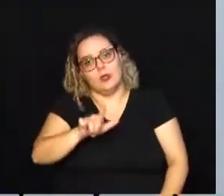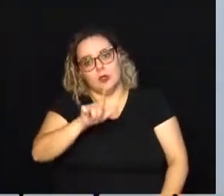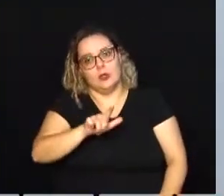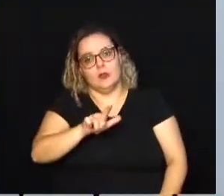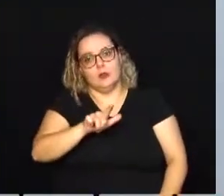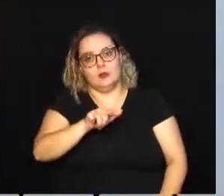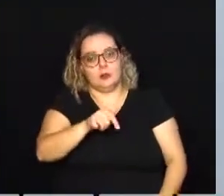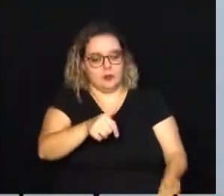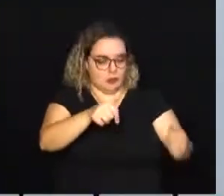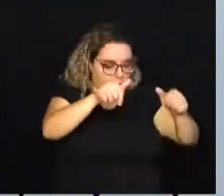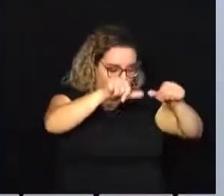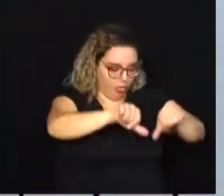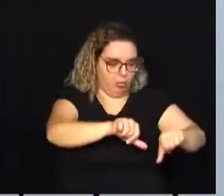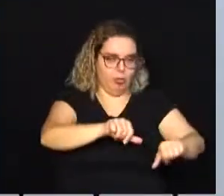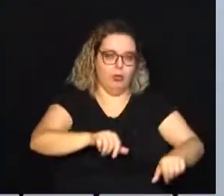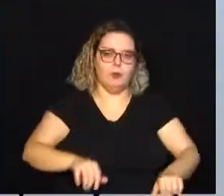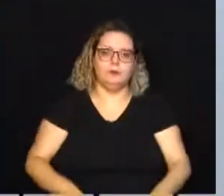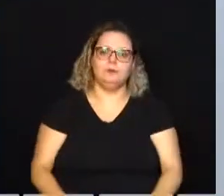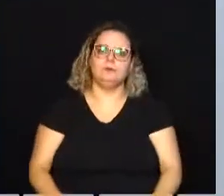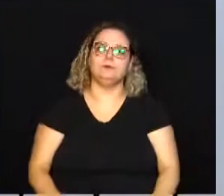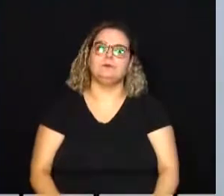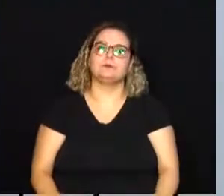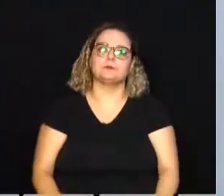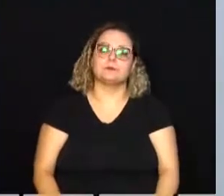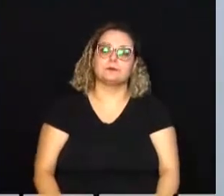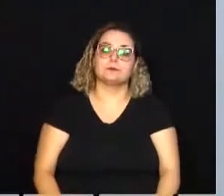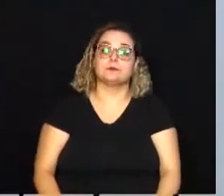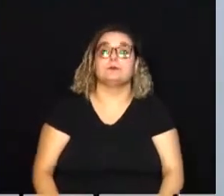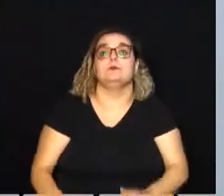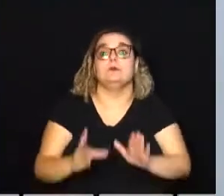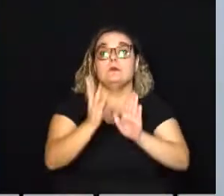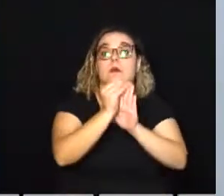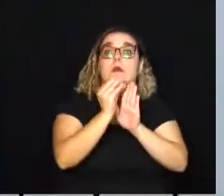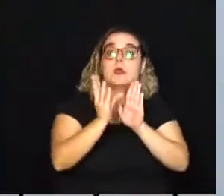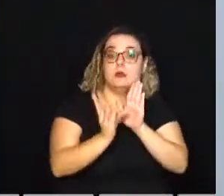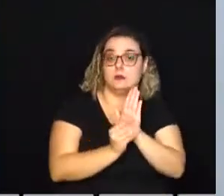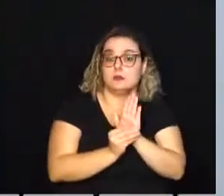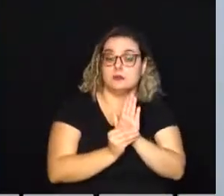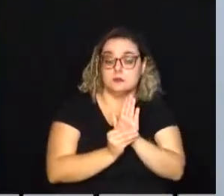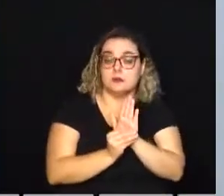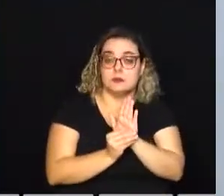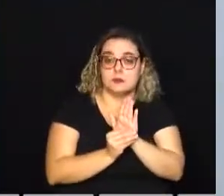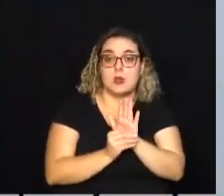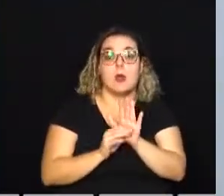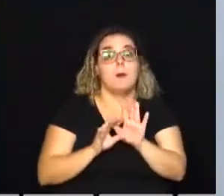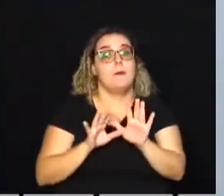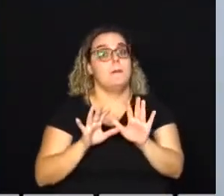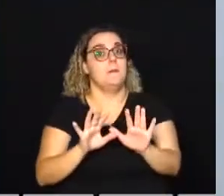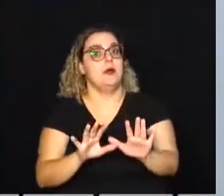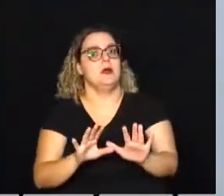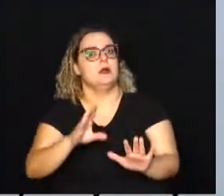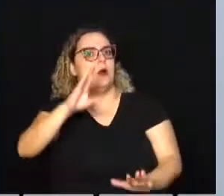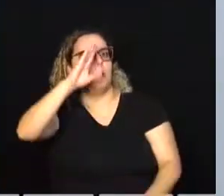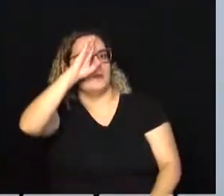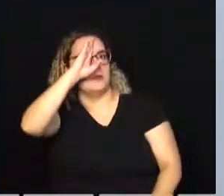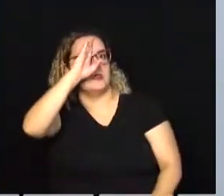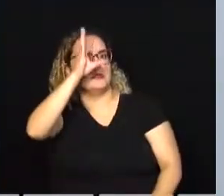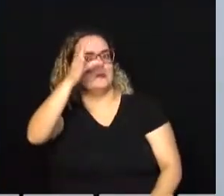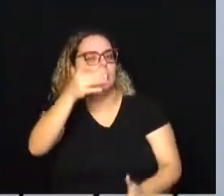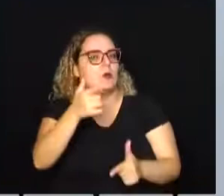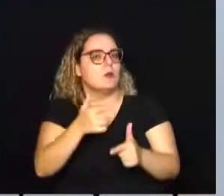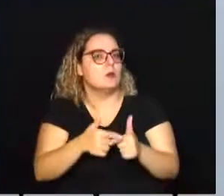É evidente que há um prejuízo em conteúdo, né? Agora, esse é o principal problema que nós temos